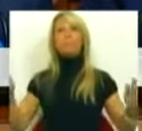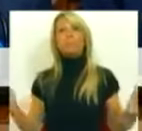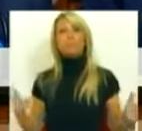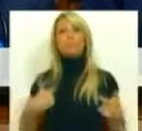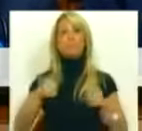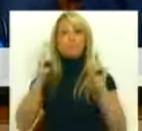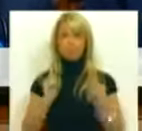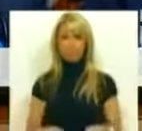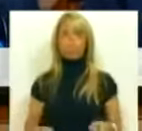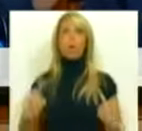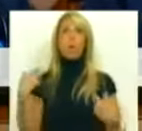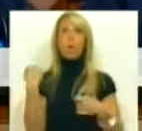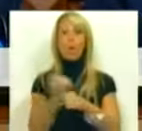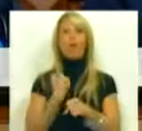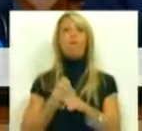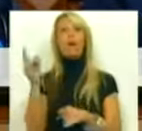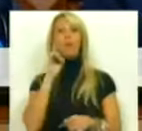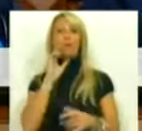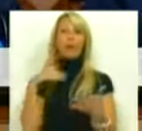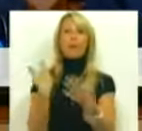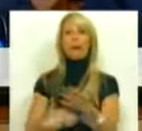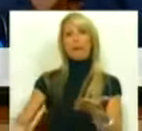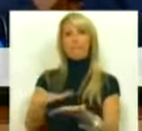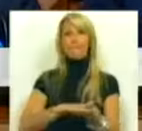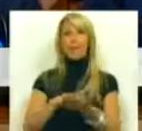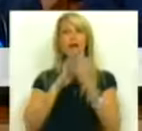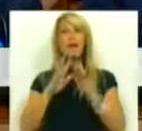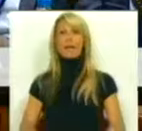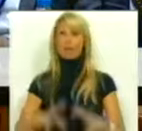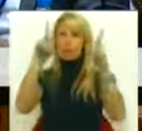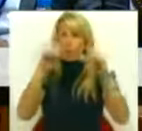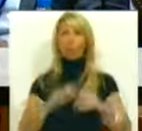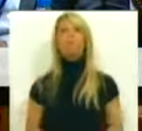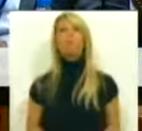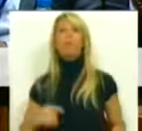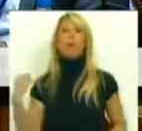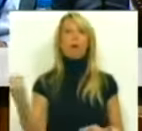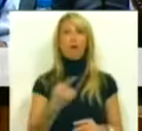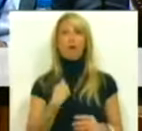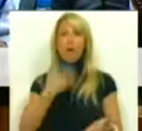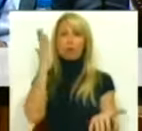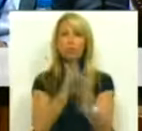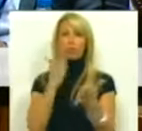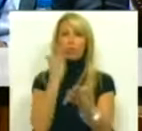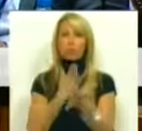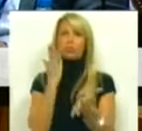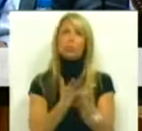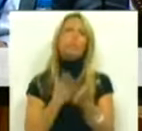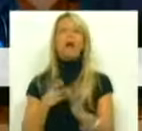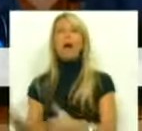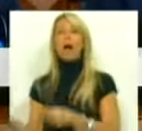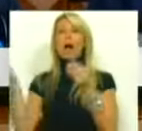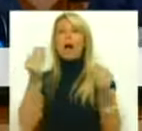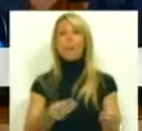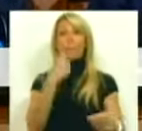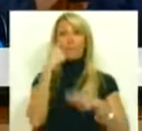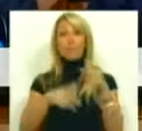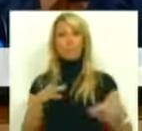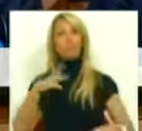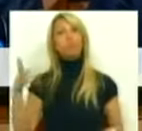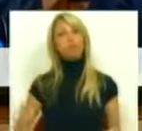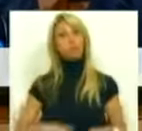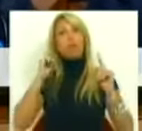iniciámos uma tarefa importante para lançar as bases para o crescimento. Nós estudamos, apresentámos aos